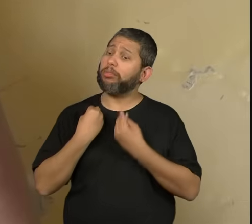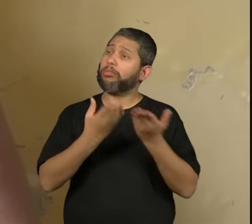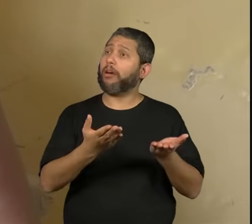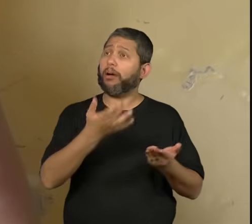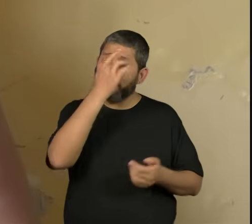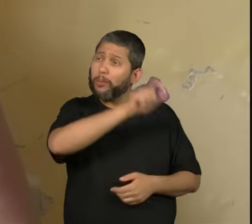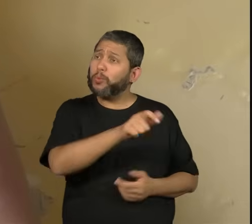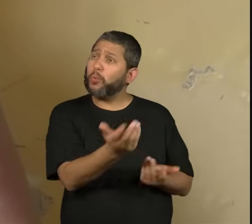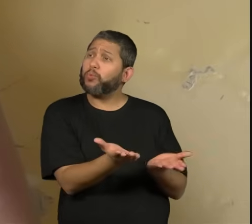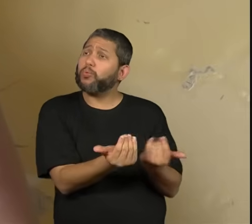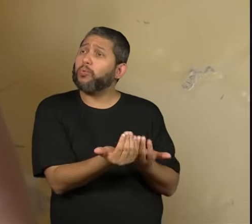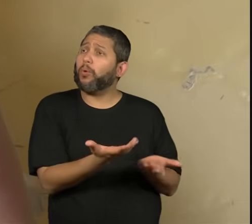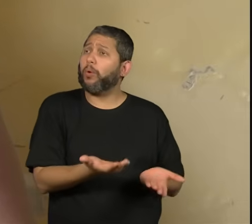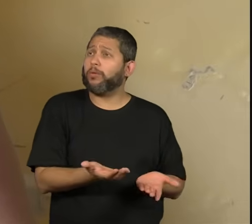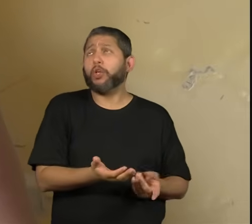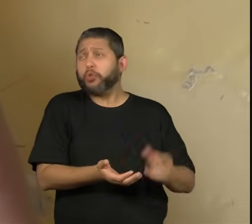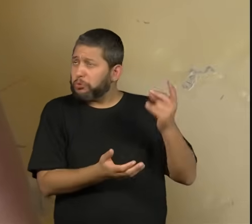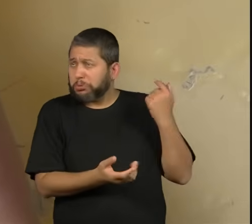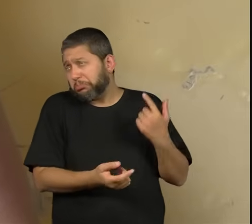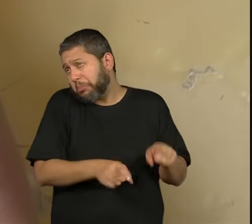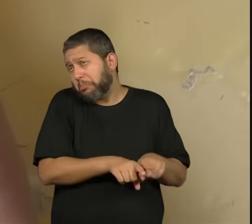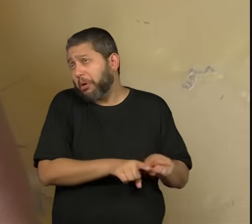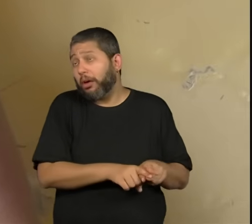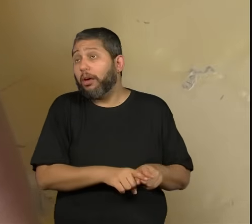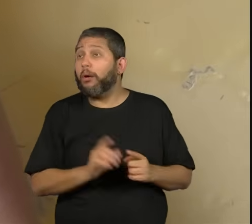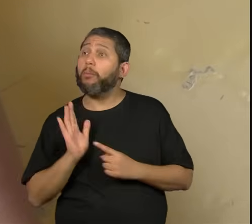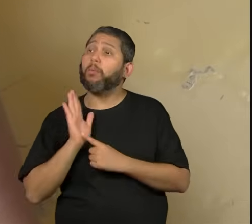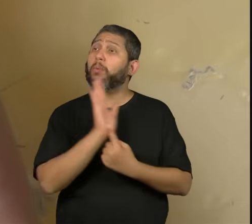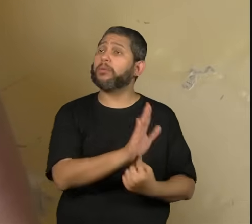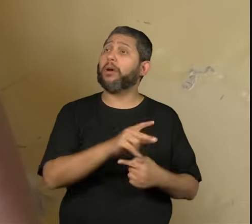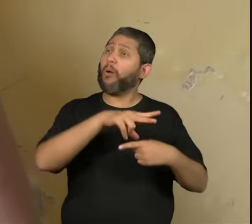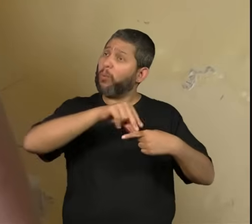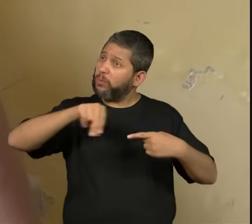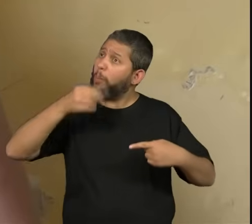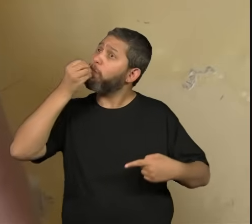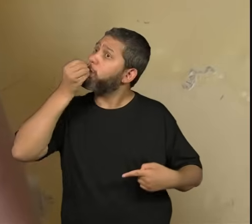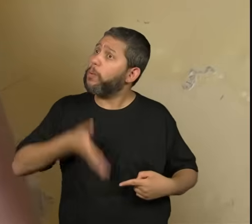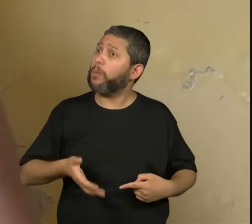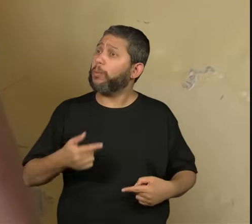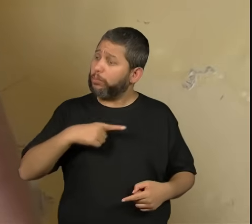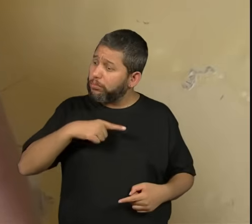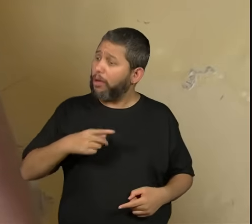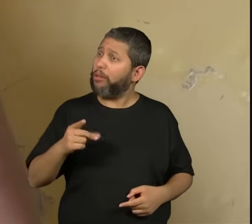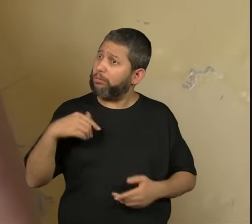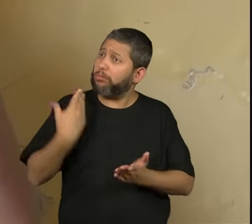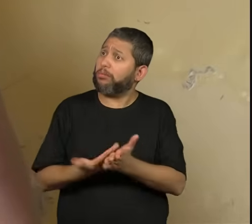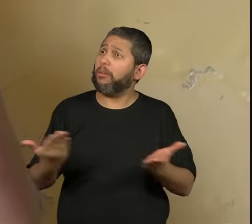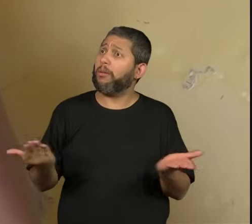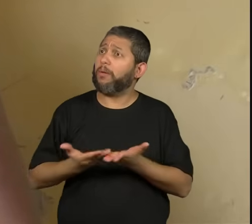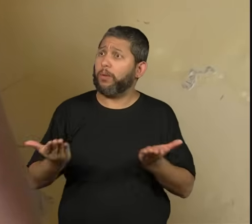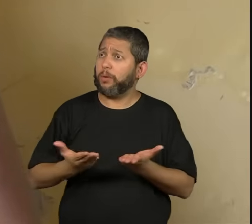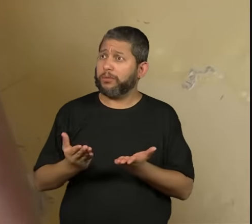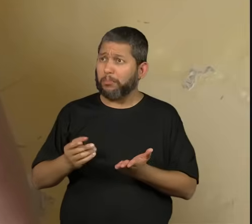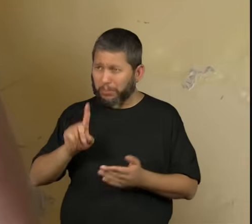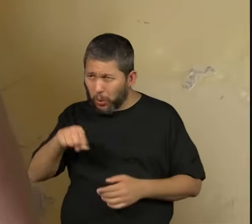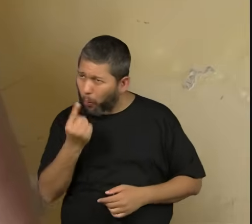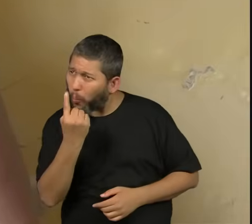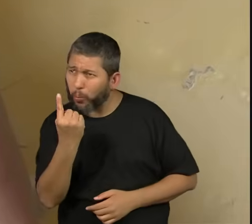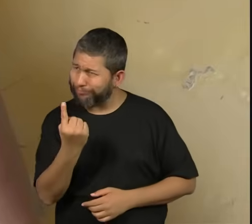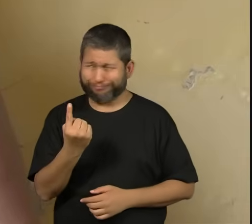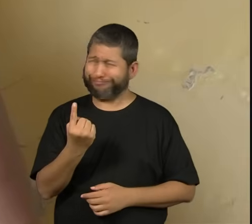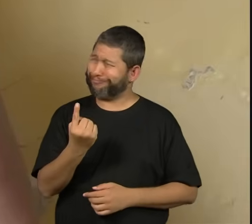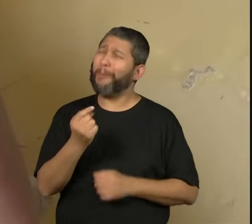mais novas e também as mais antigas que o cordel existe, que ele pode ser visto de várias formas